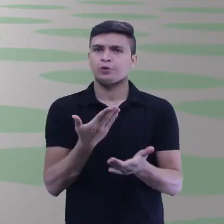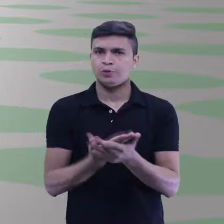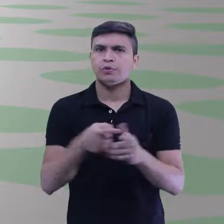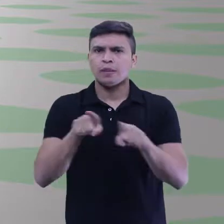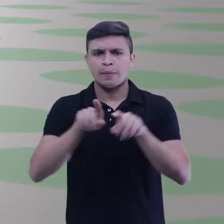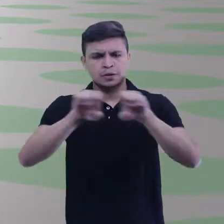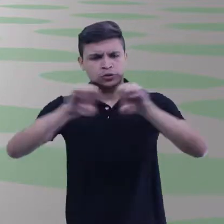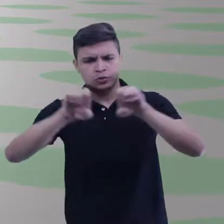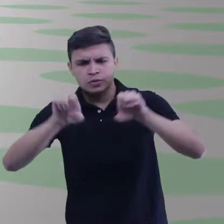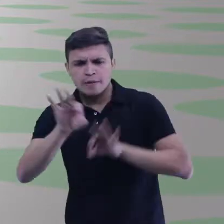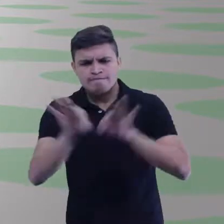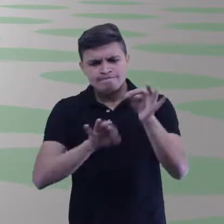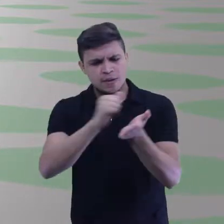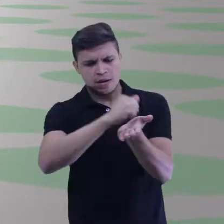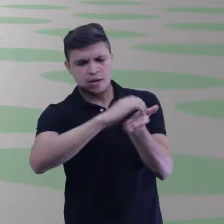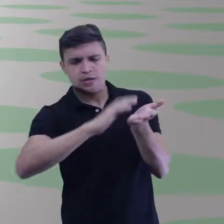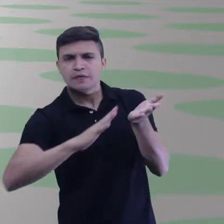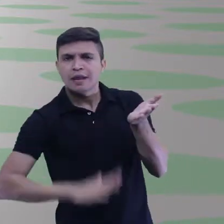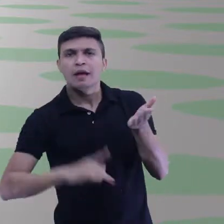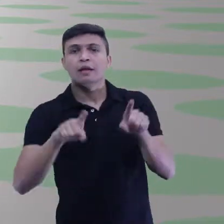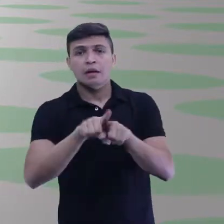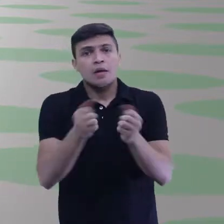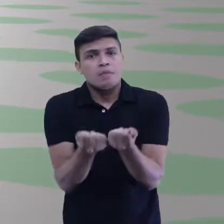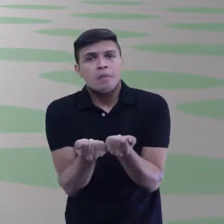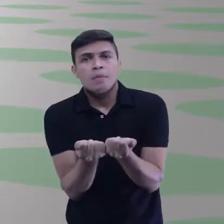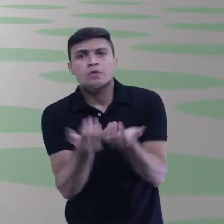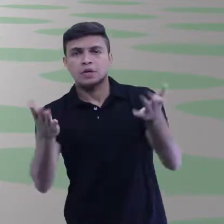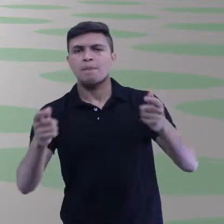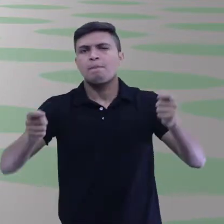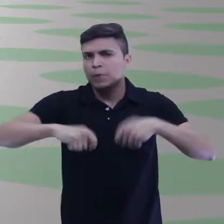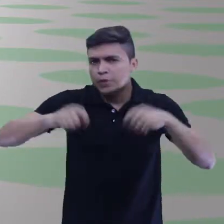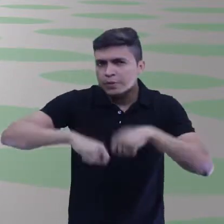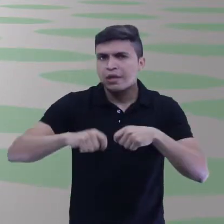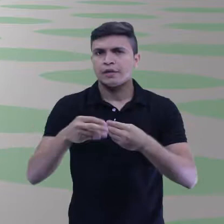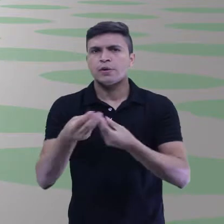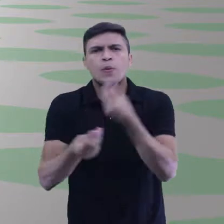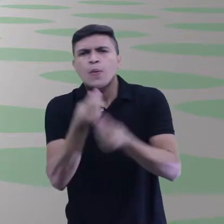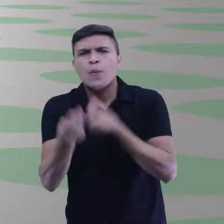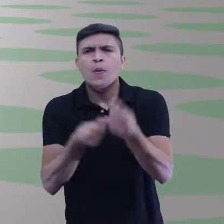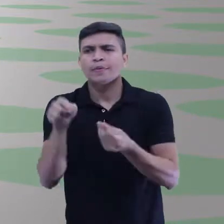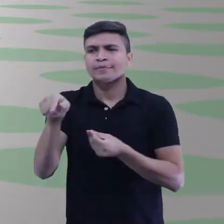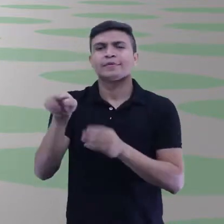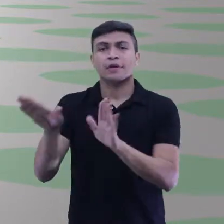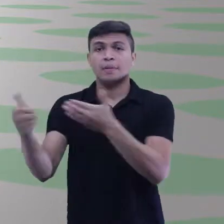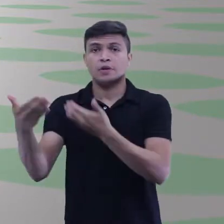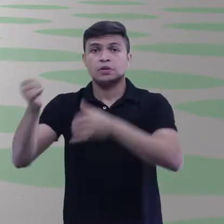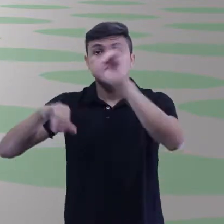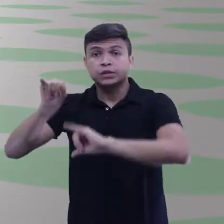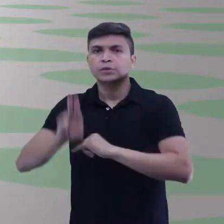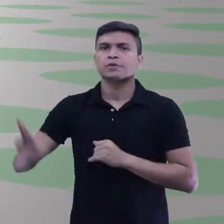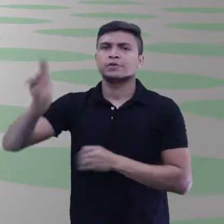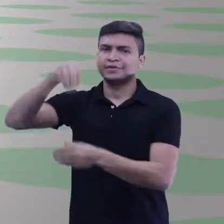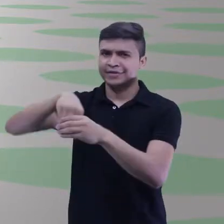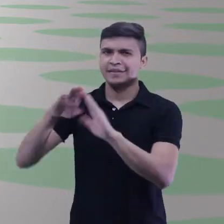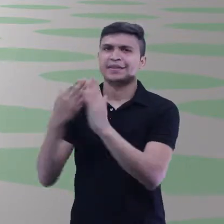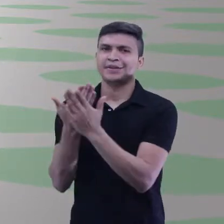estruturar o planejamento das atividades afins e proporcionar possibilidades e viabilização de incumbências do laboratório nas